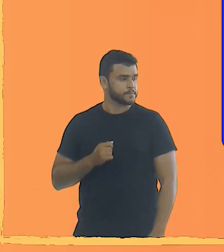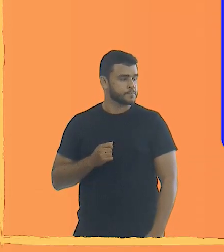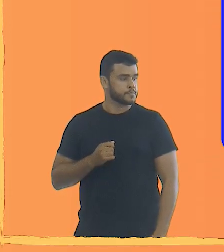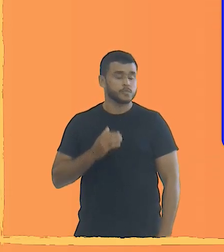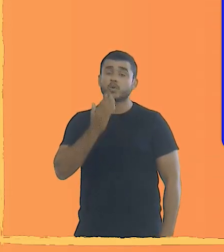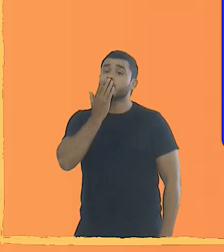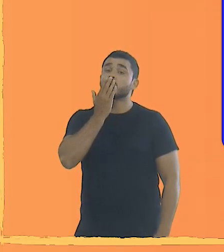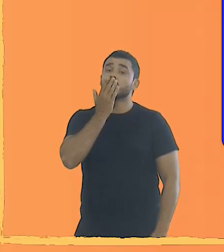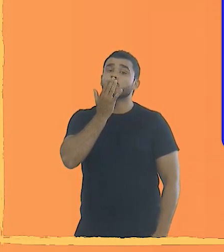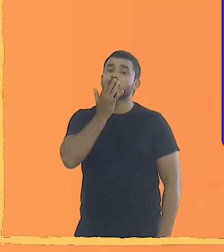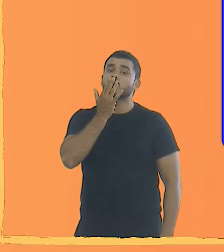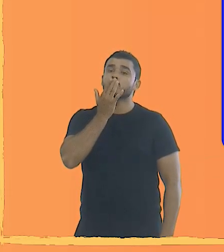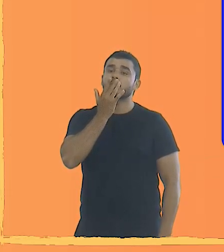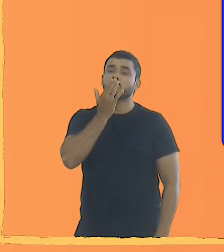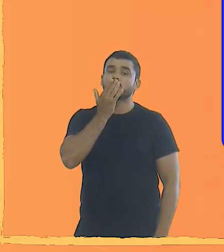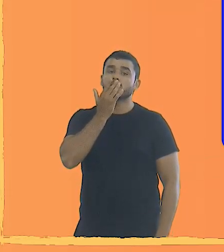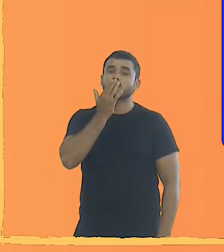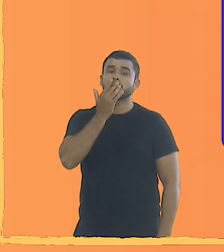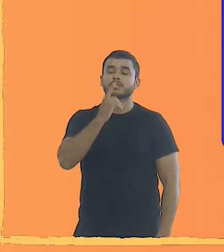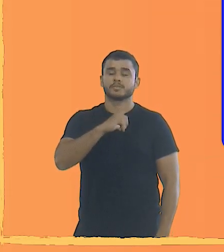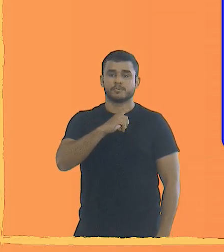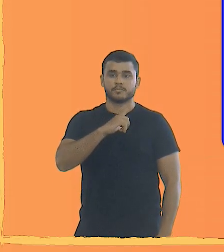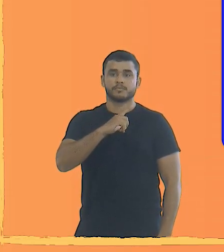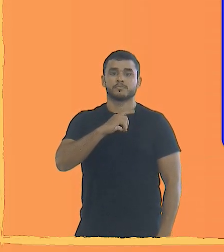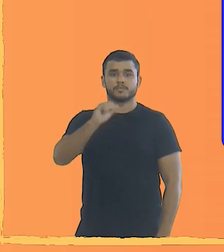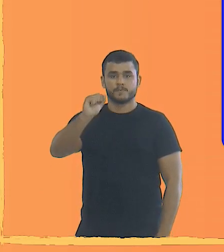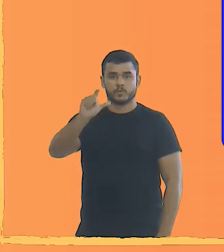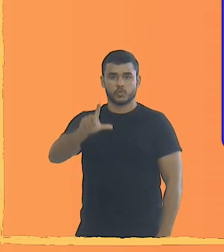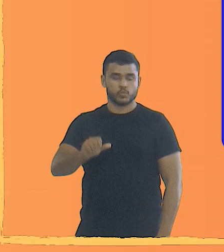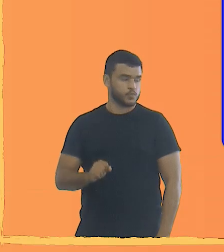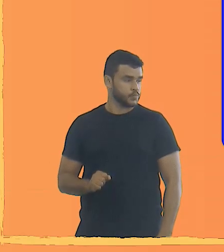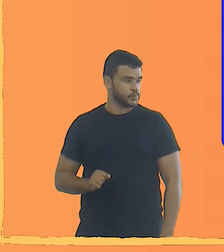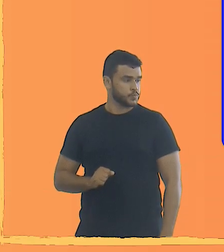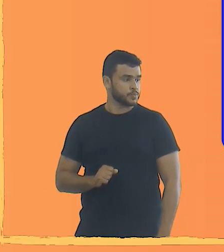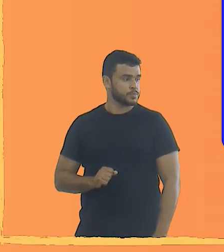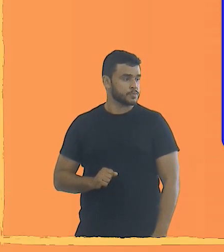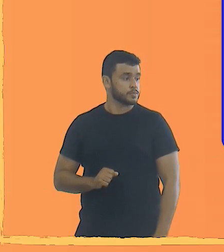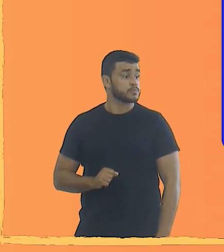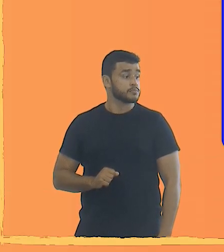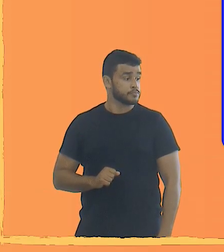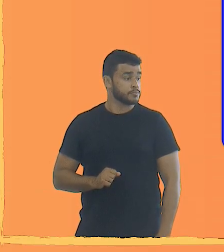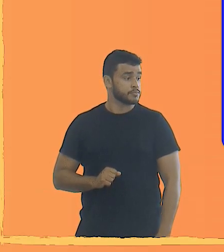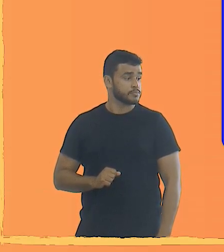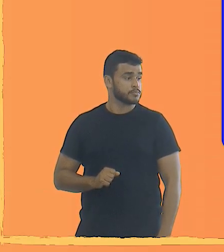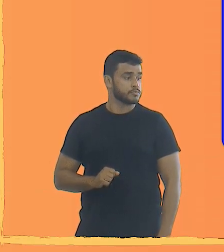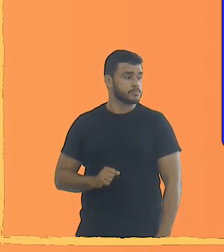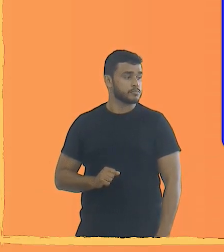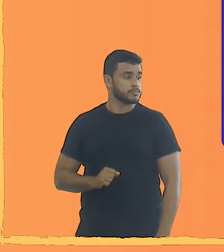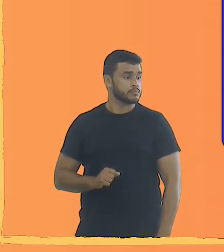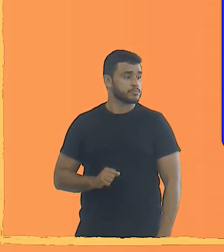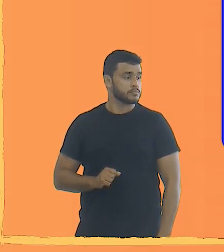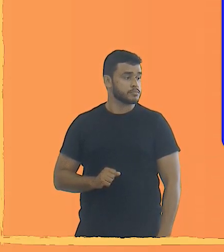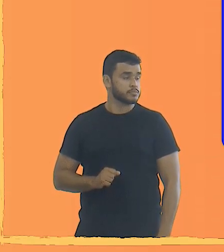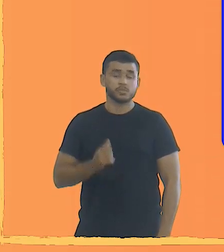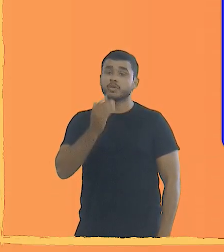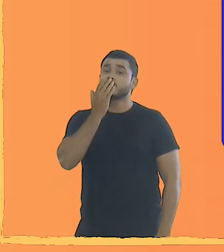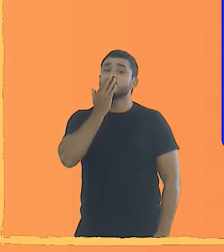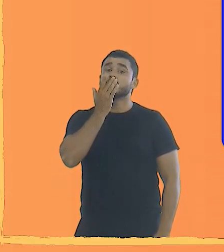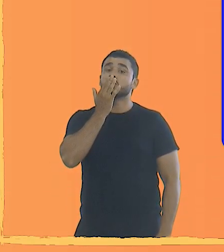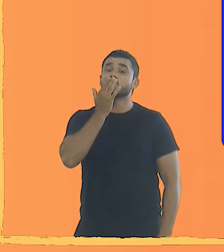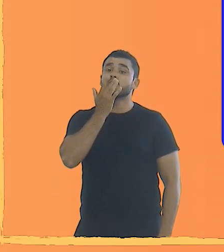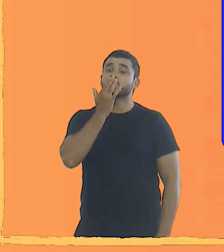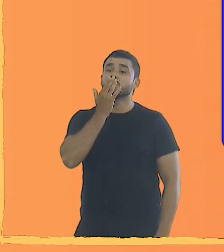cores primárias, eu vou começar do azul. O azul é primário, tá certo? O que é que o enunciado da questão